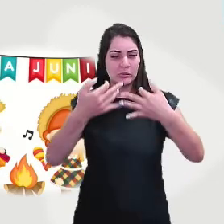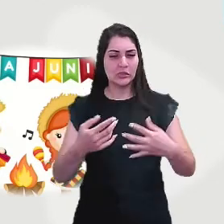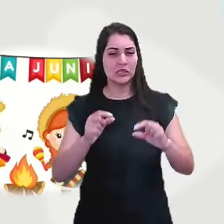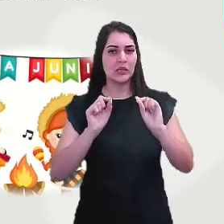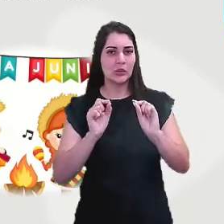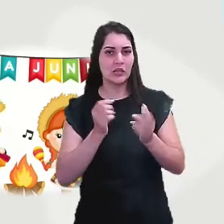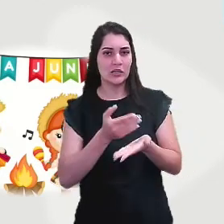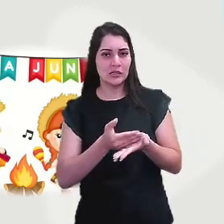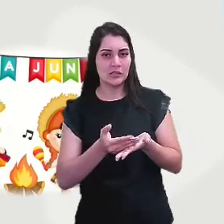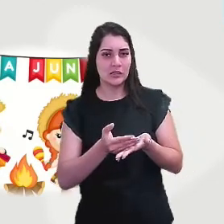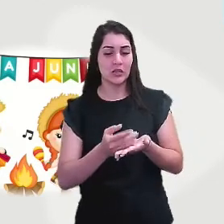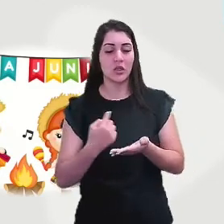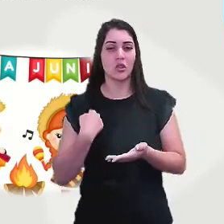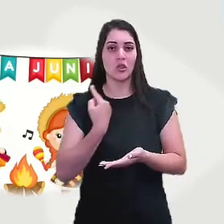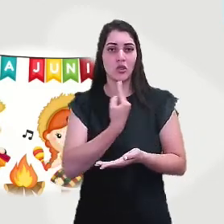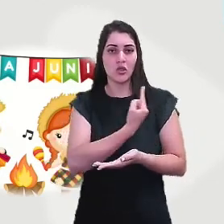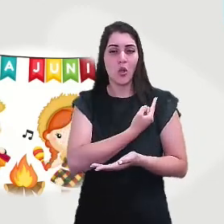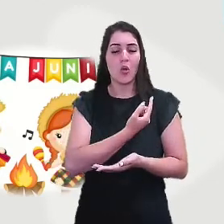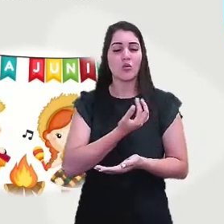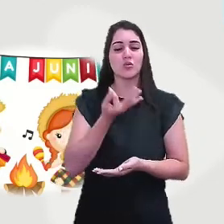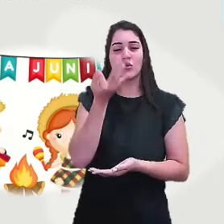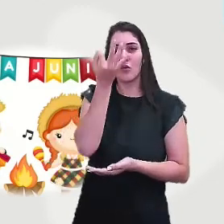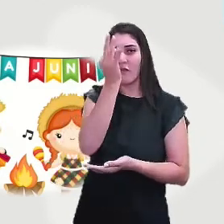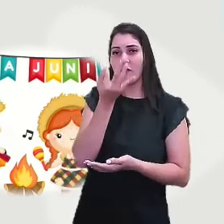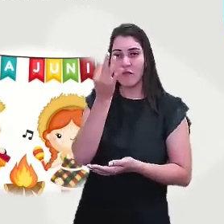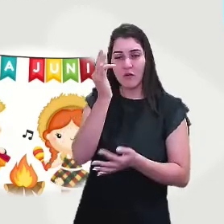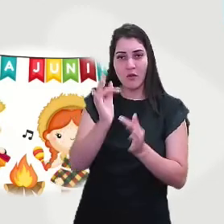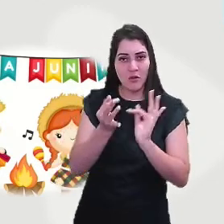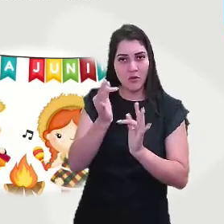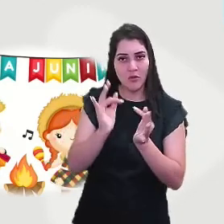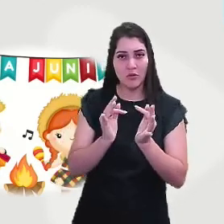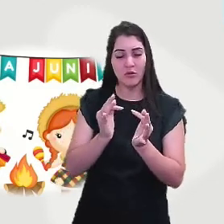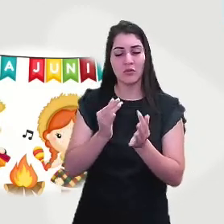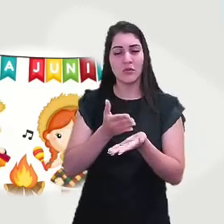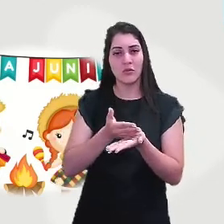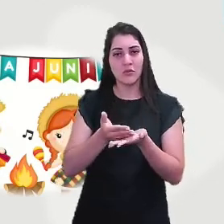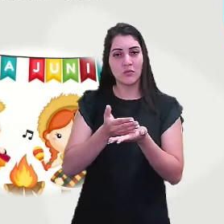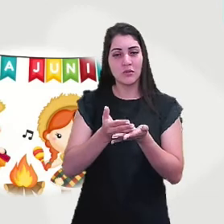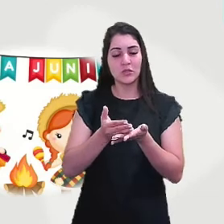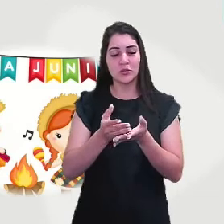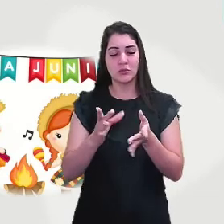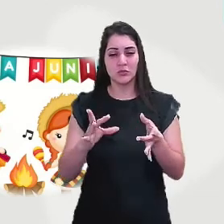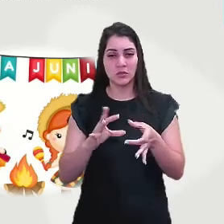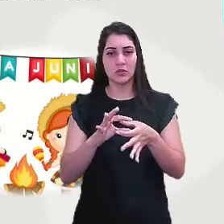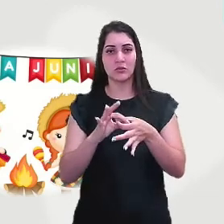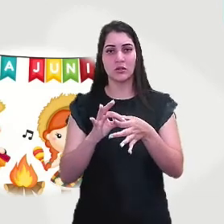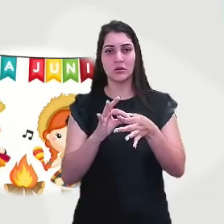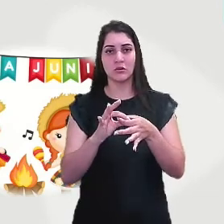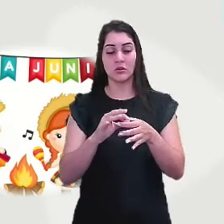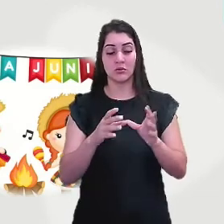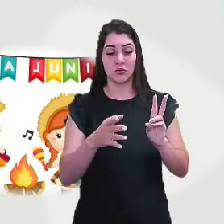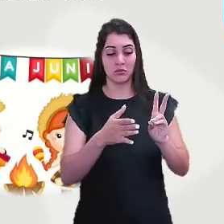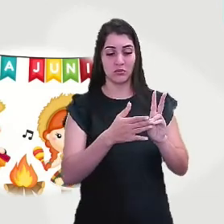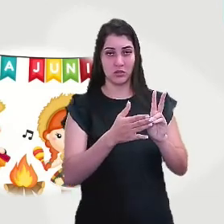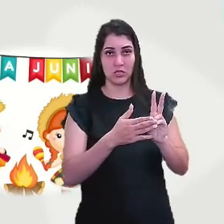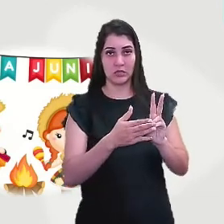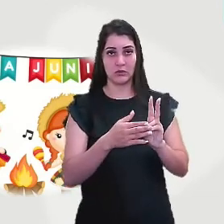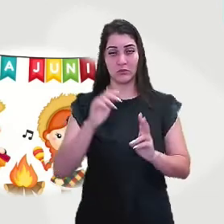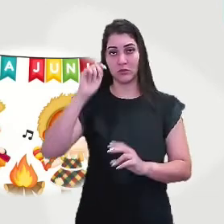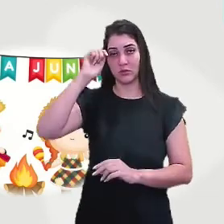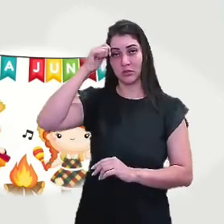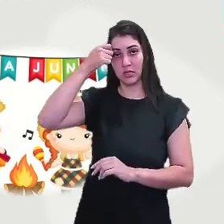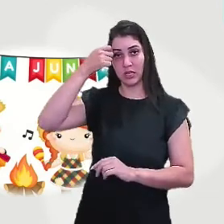a nossa história, nosso folclore, ela se deu origem a partir da junção dos índios, dos negros e